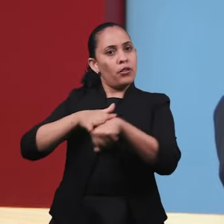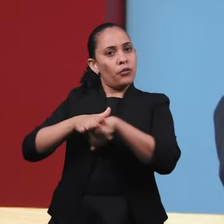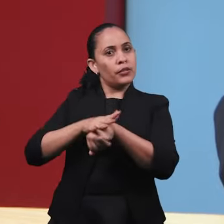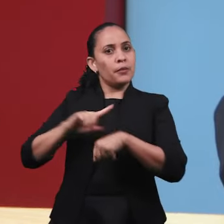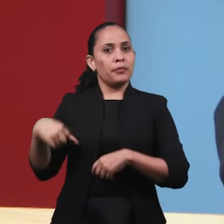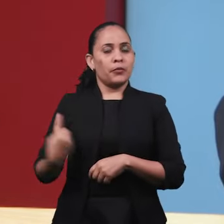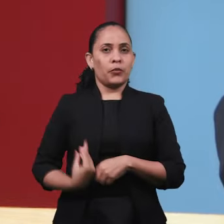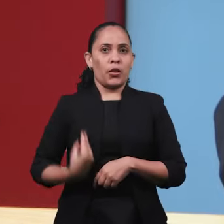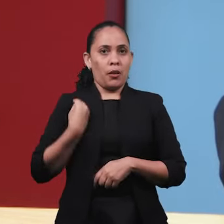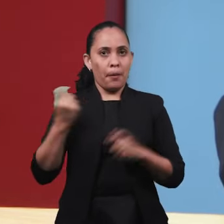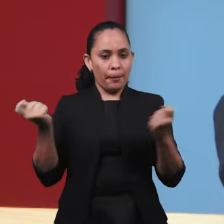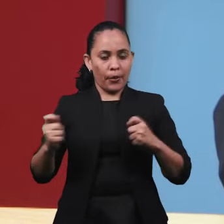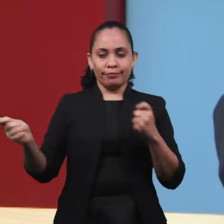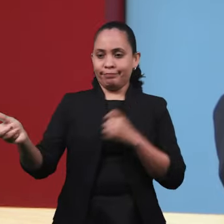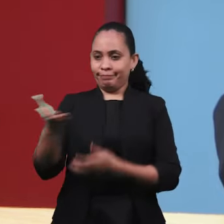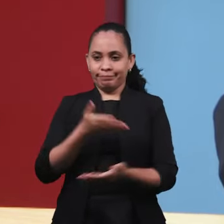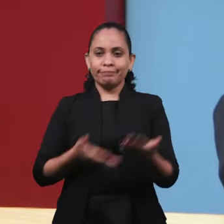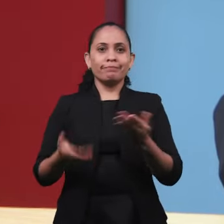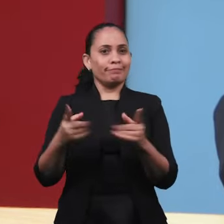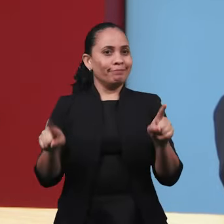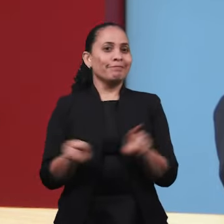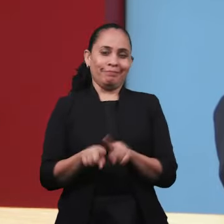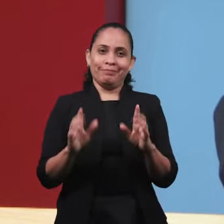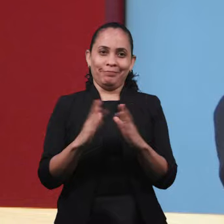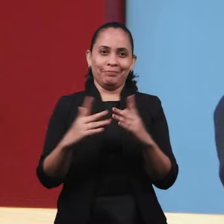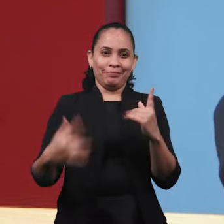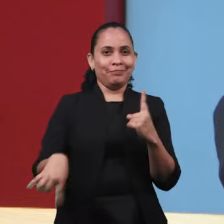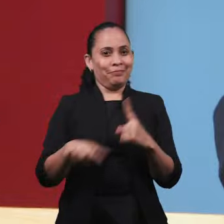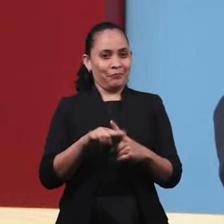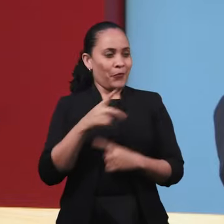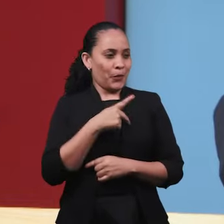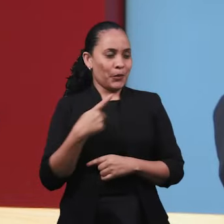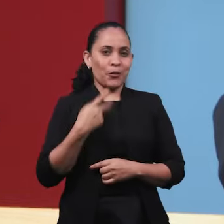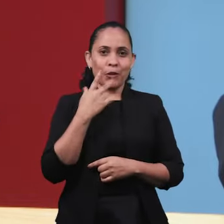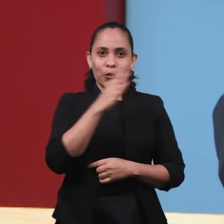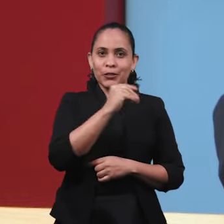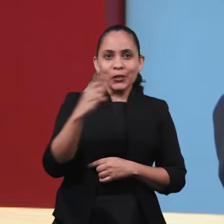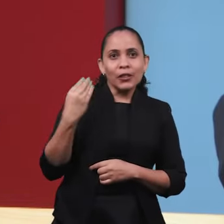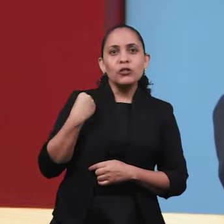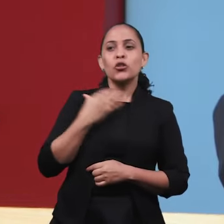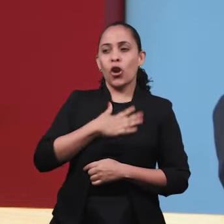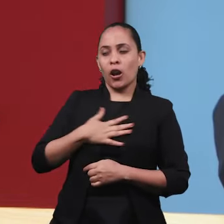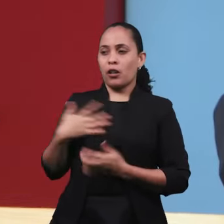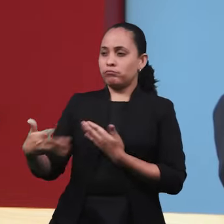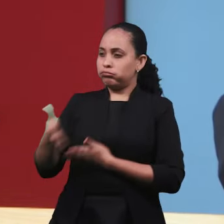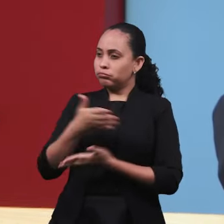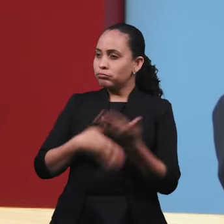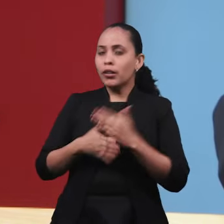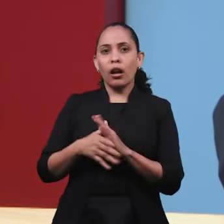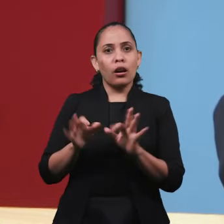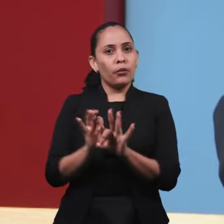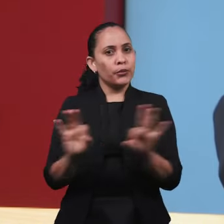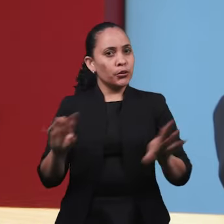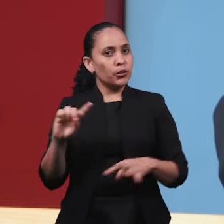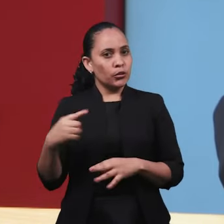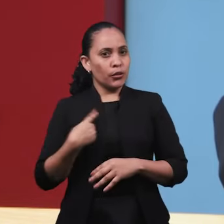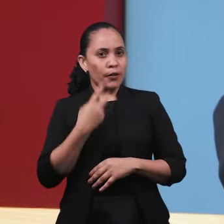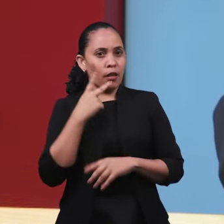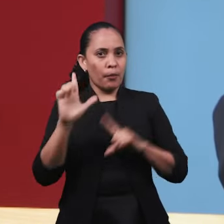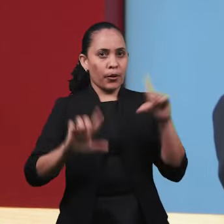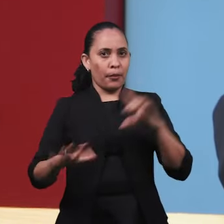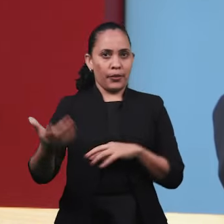estar ali para que ele possa interagir também com a igreja. Igual o pastor falou que os adolescentes gostam de participar, é ótimo, nós até falamos sobre isso